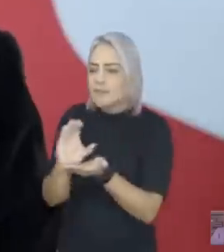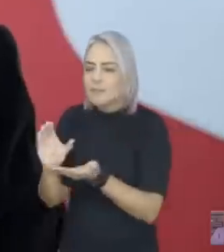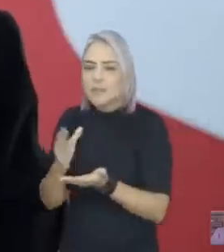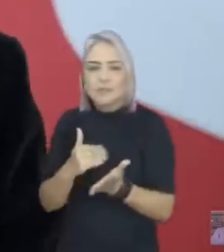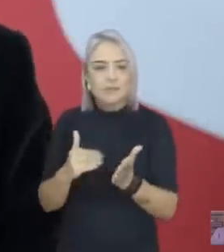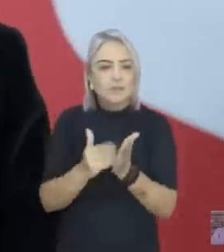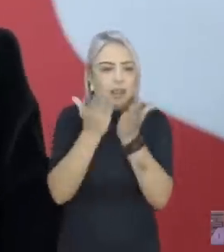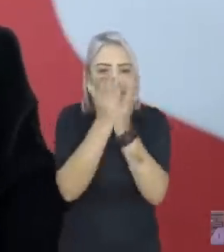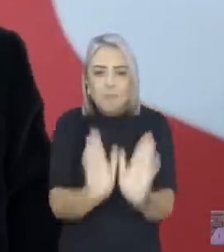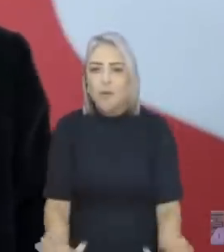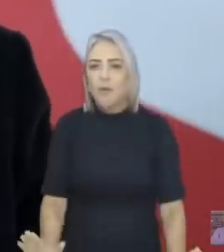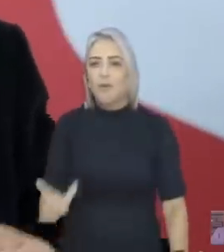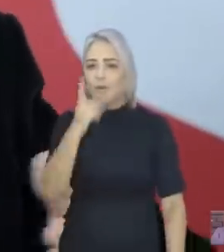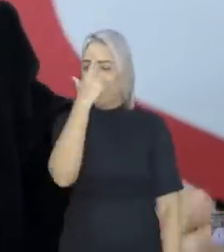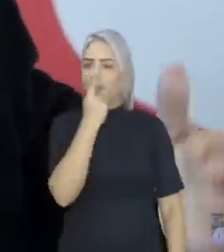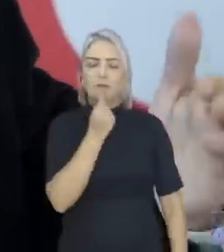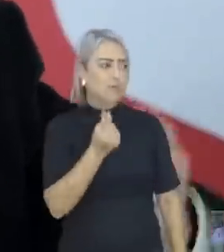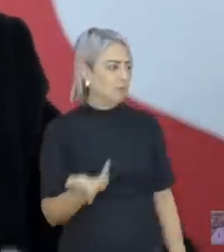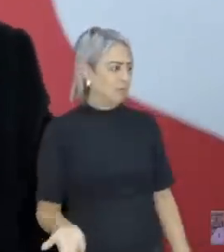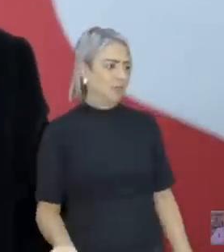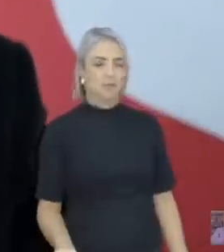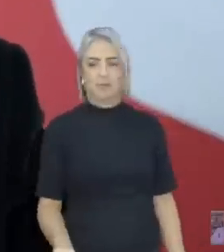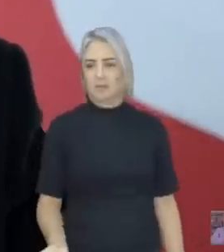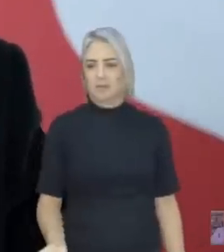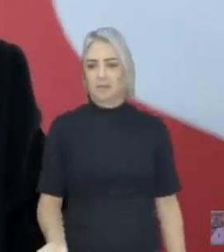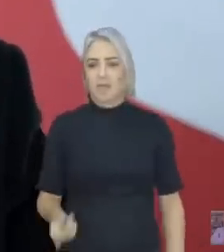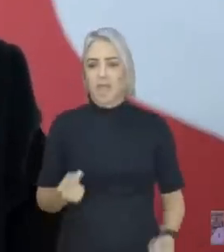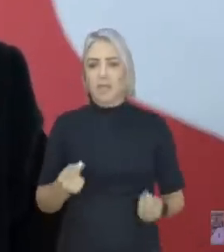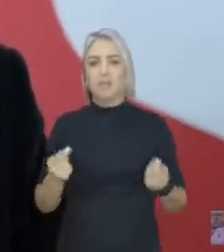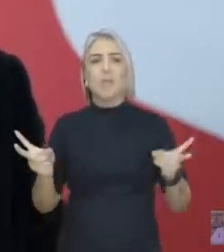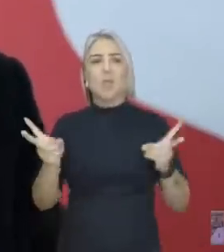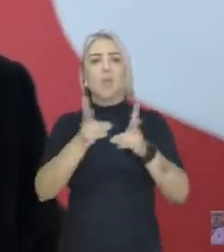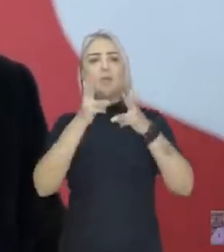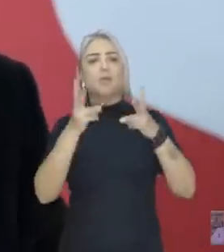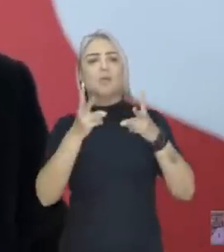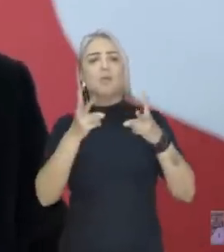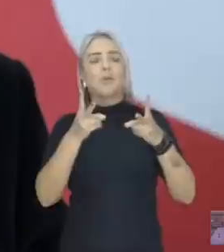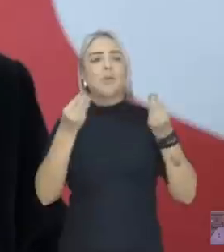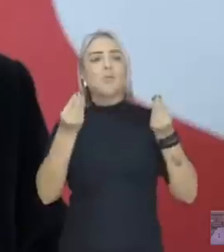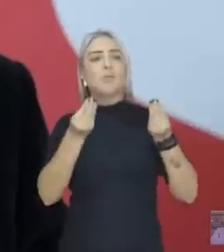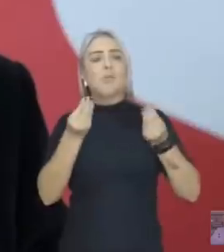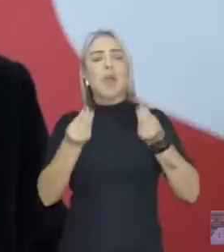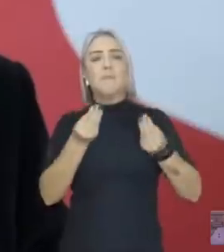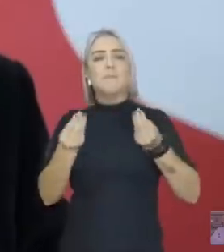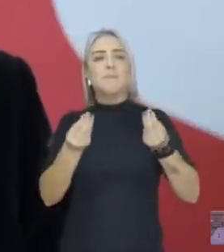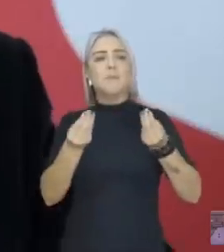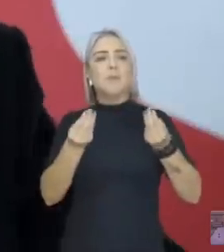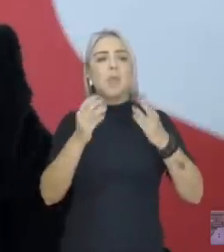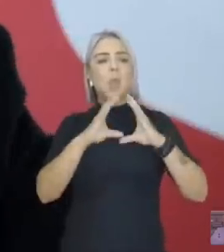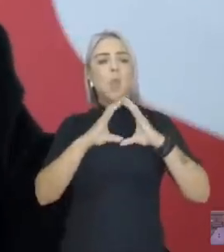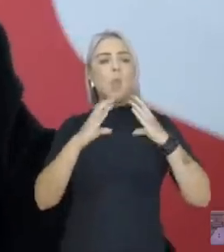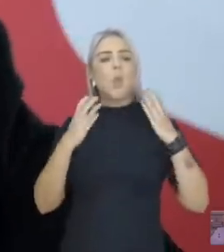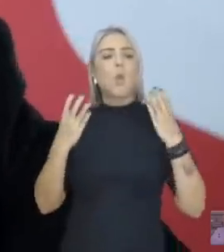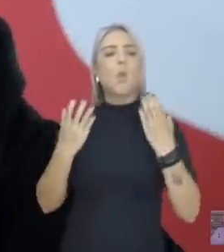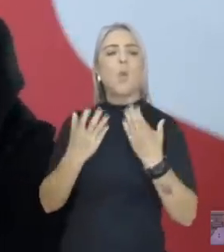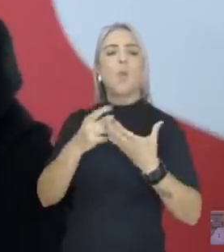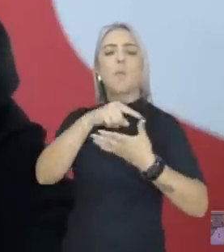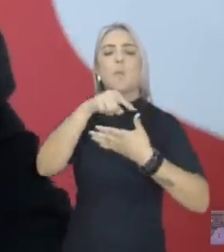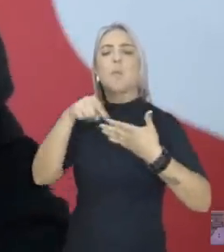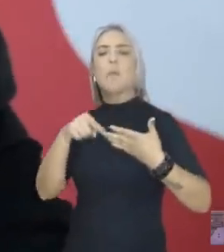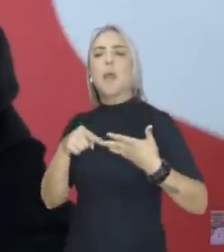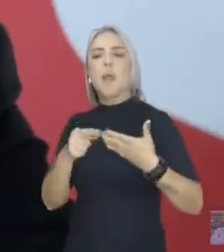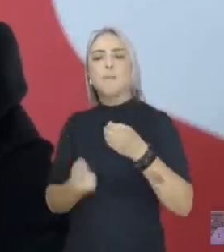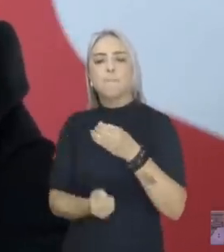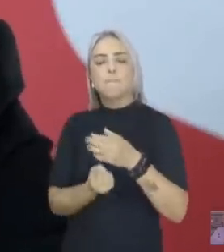Ou seja, como se o vento você montasse um conjunto para produzir